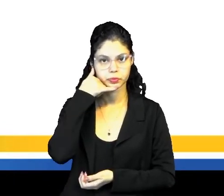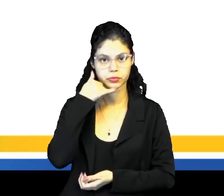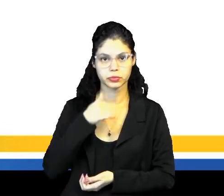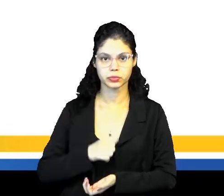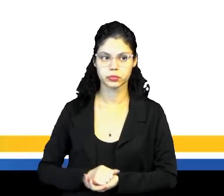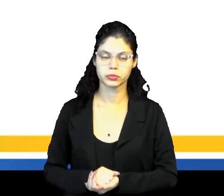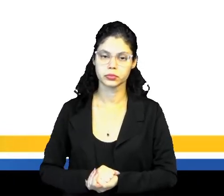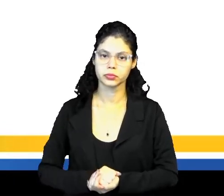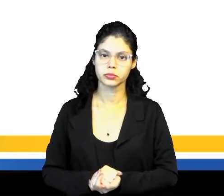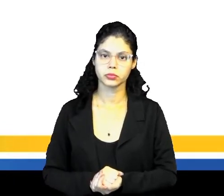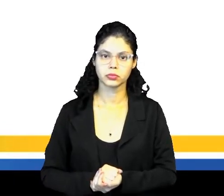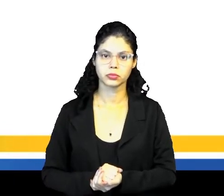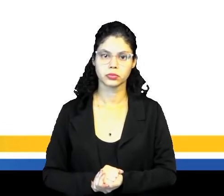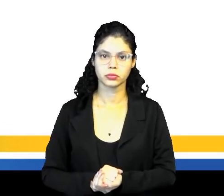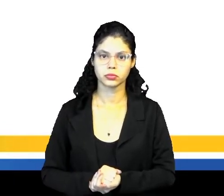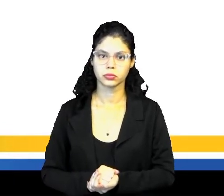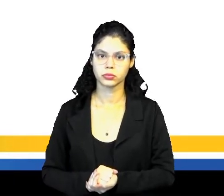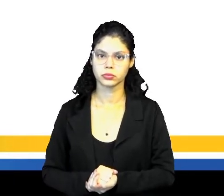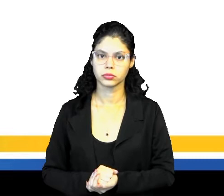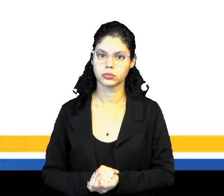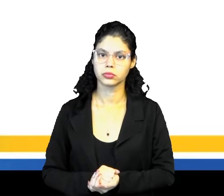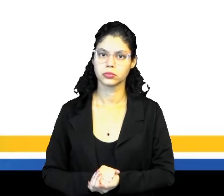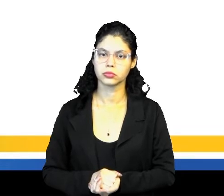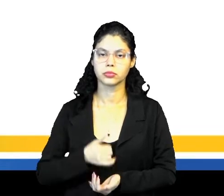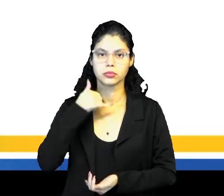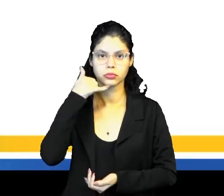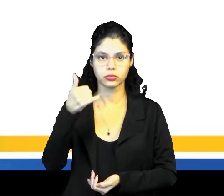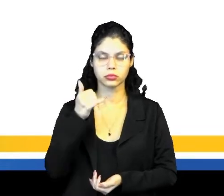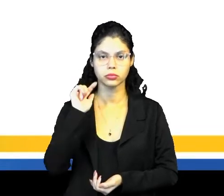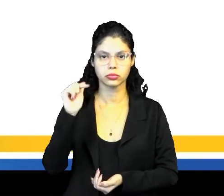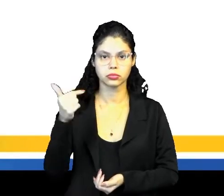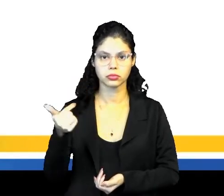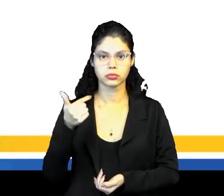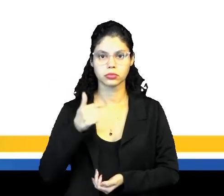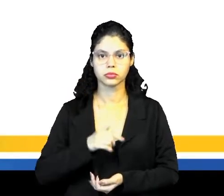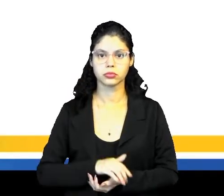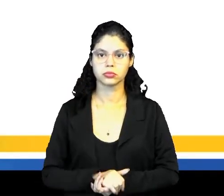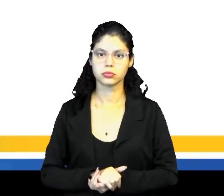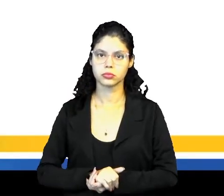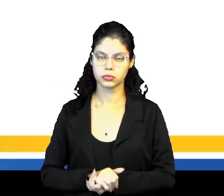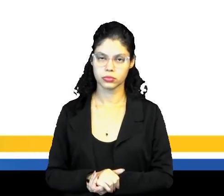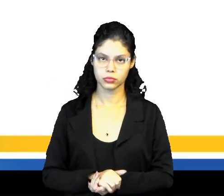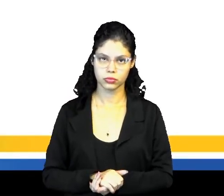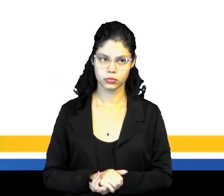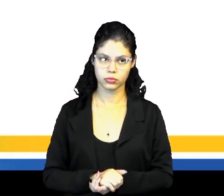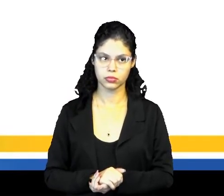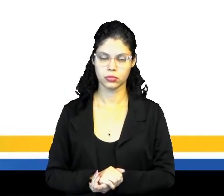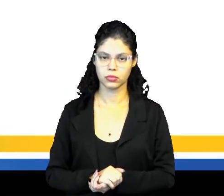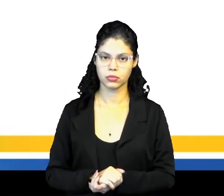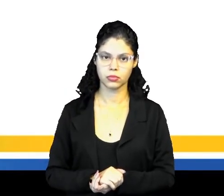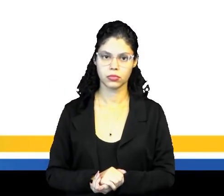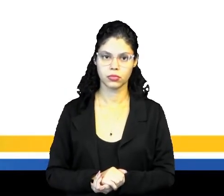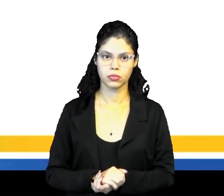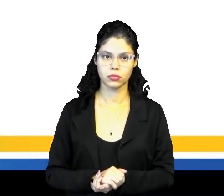telefonar. E call back, retornar uma ligação telefônica.